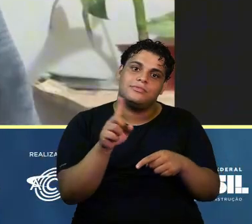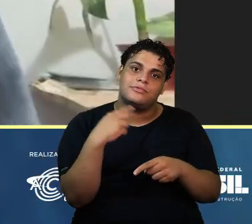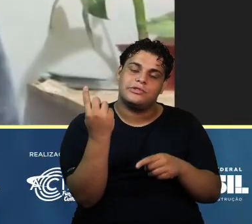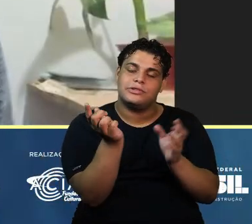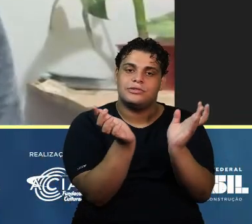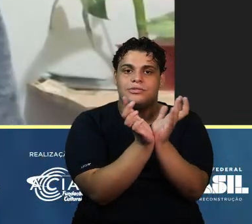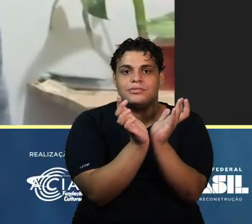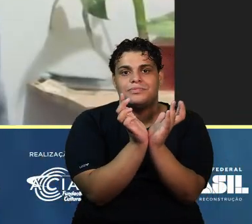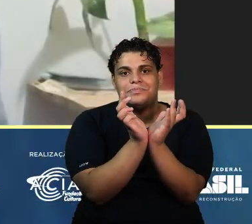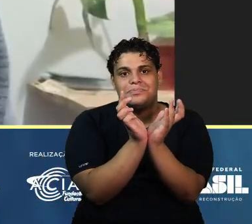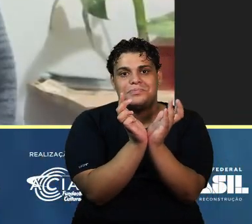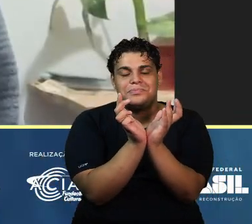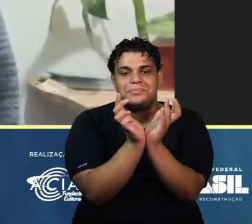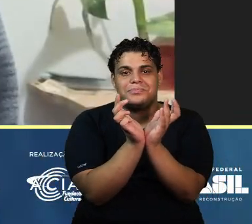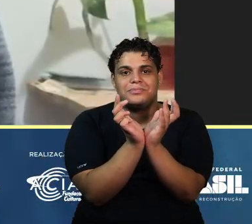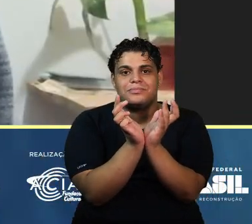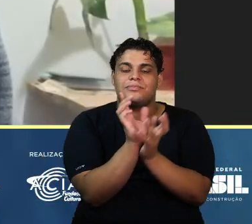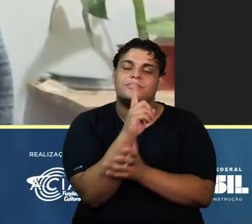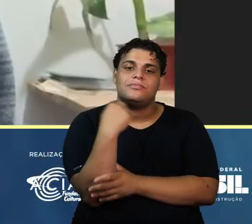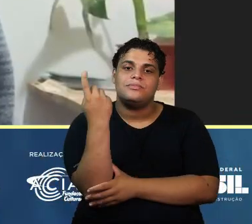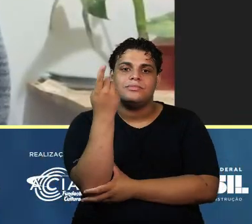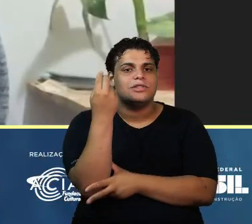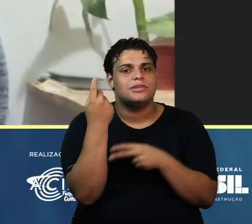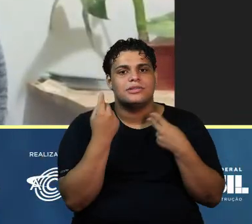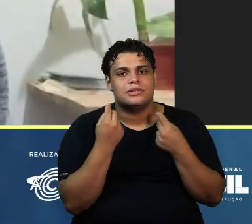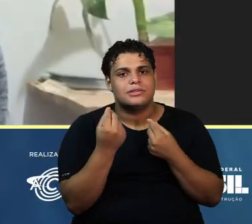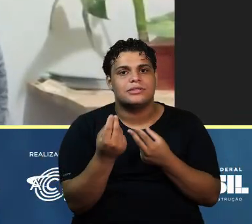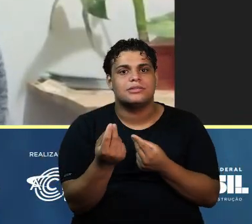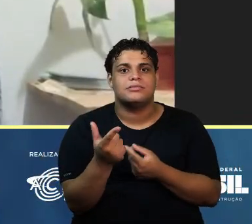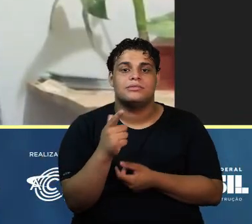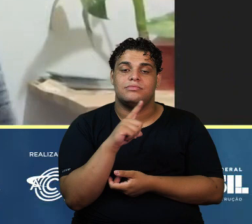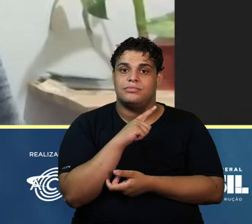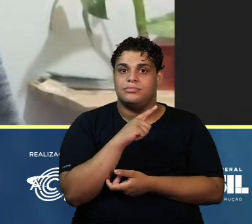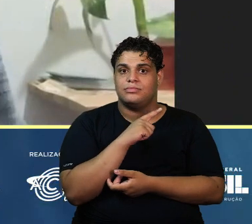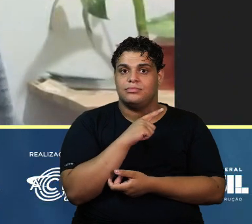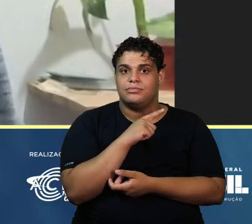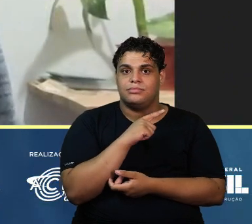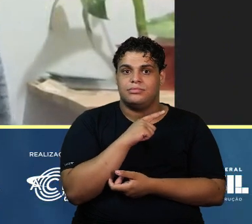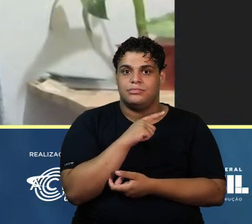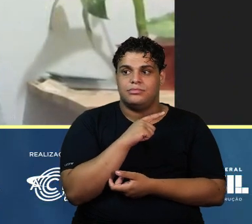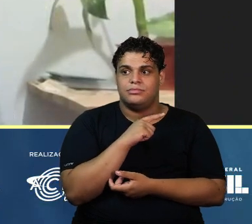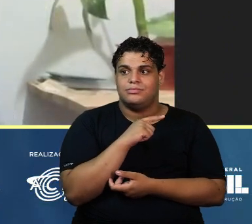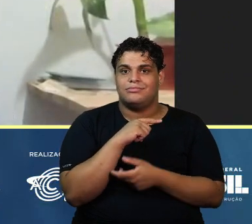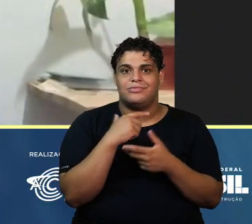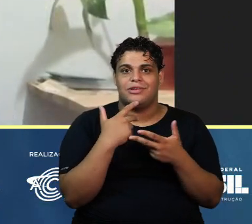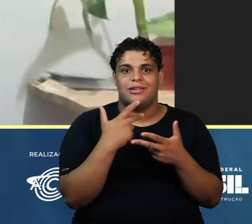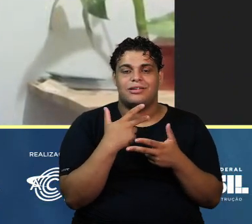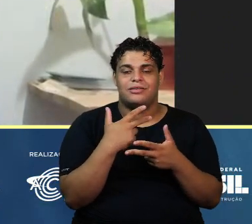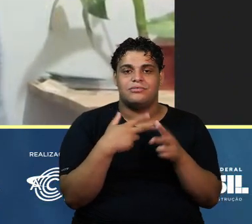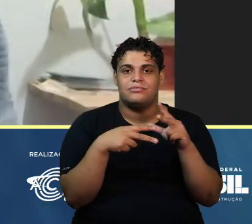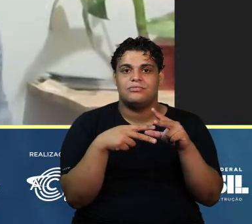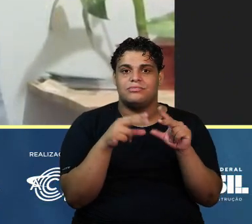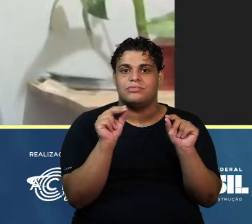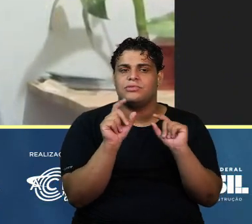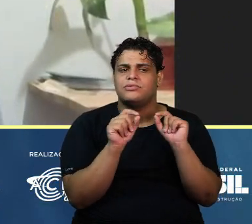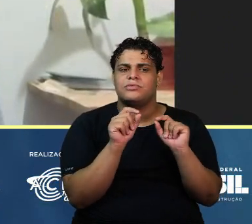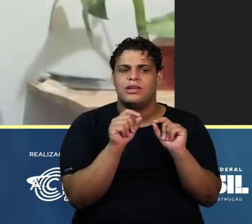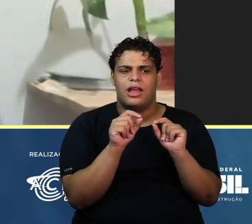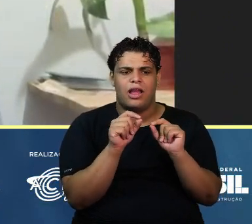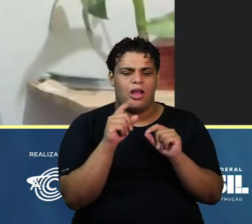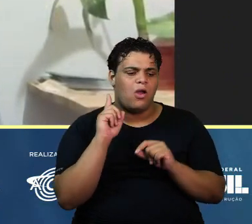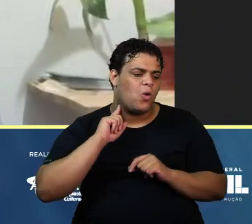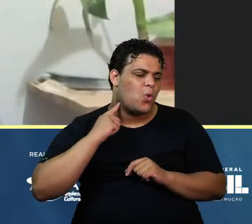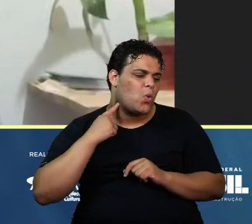grupo. E a gente sempre tem uma surpresa que é o lixo nunca